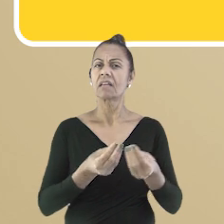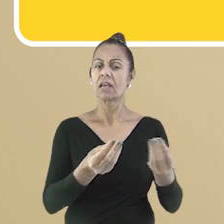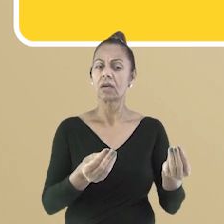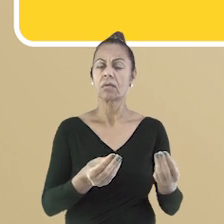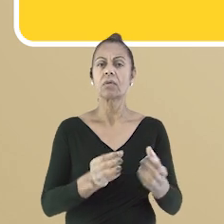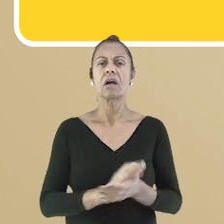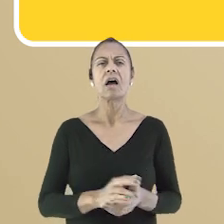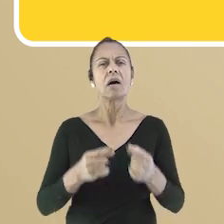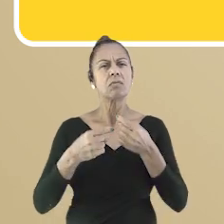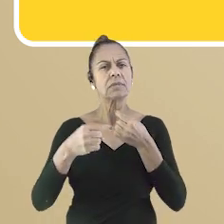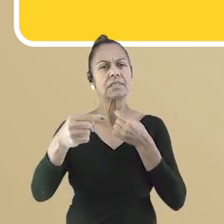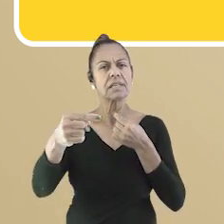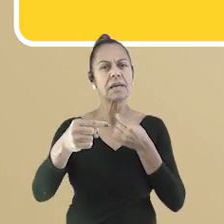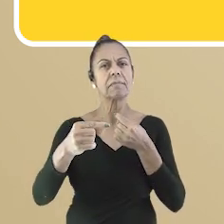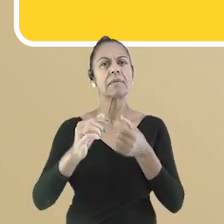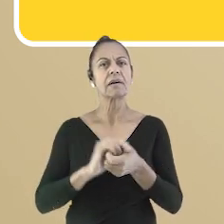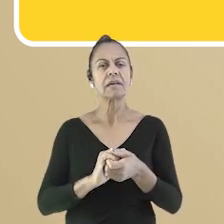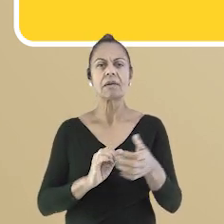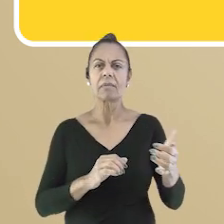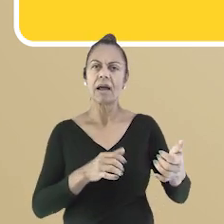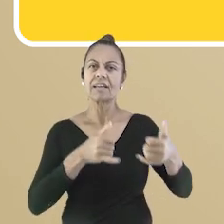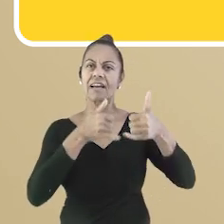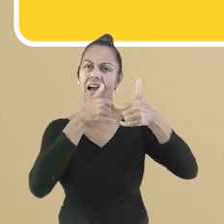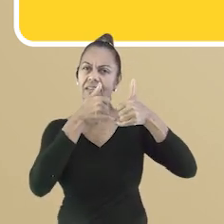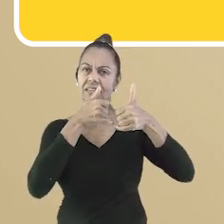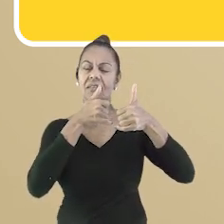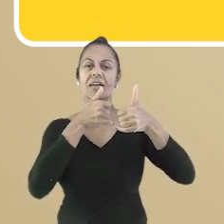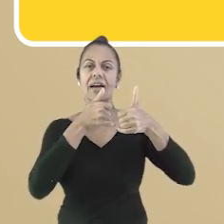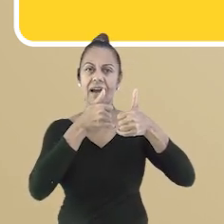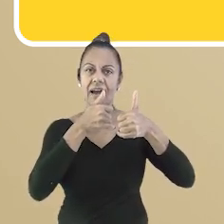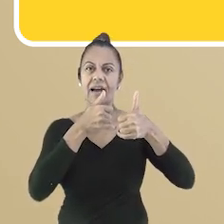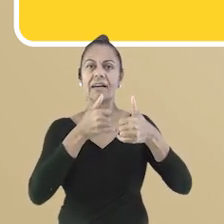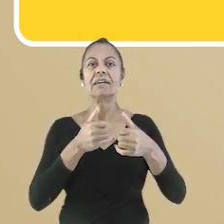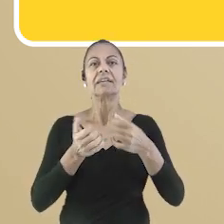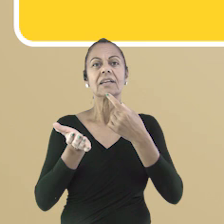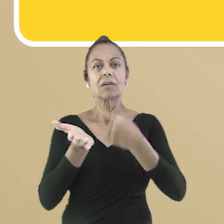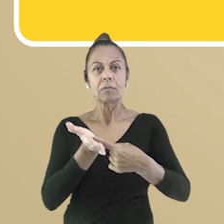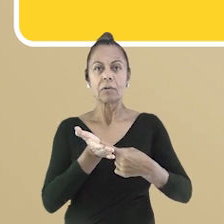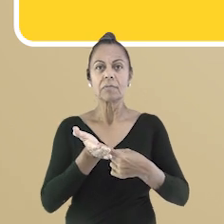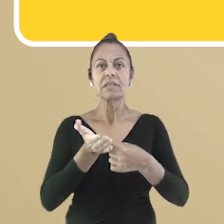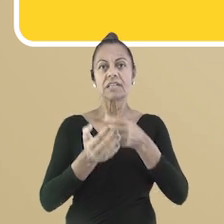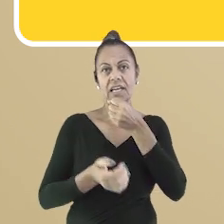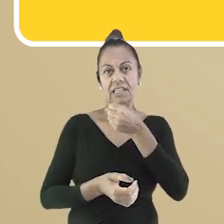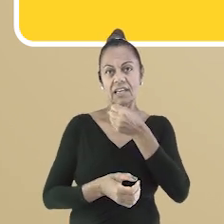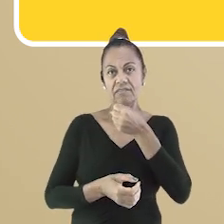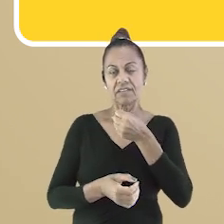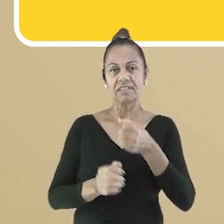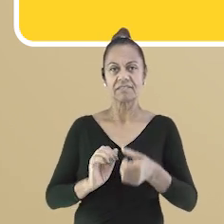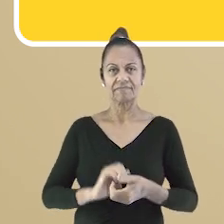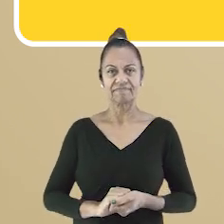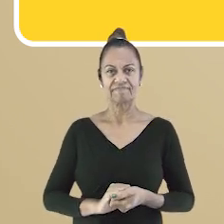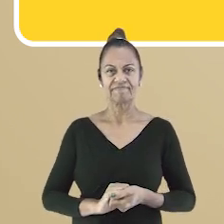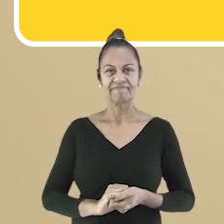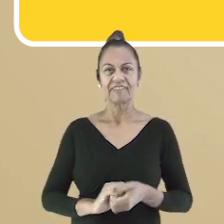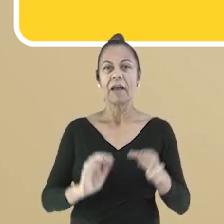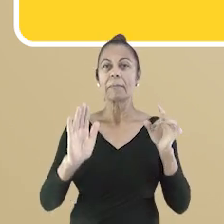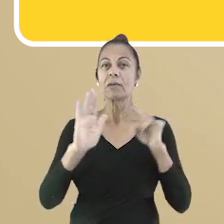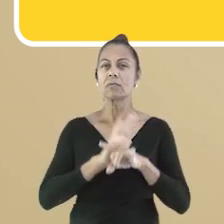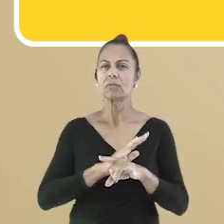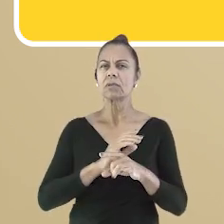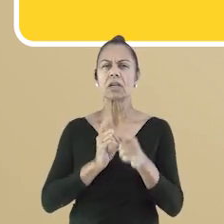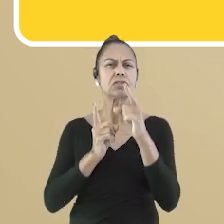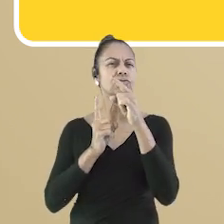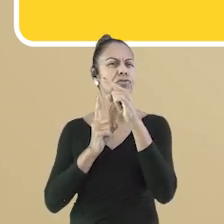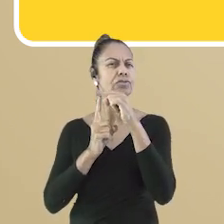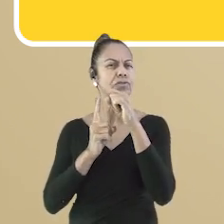confecção de roupas. Uma semana depois, recebeu uma ligação do gerente solicitando que ela fosse à